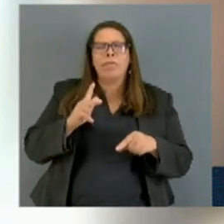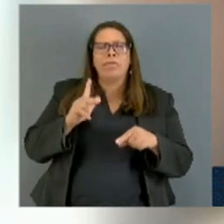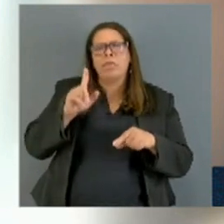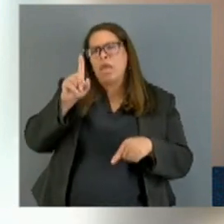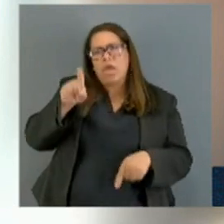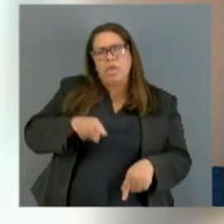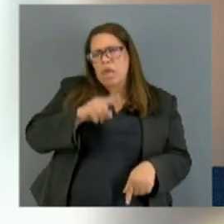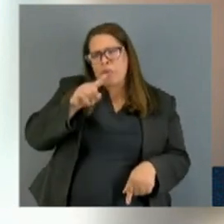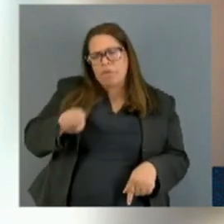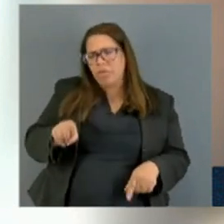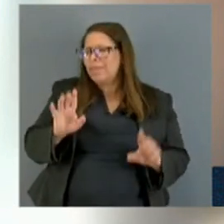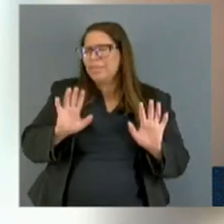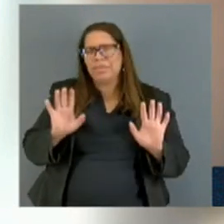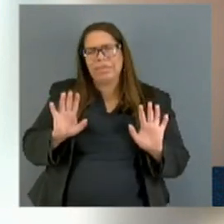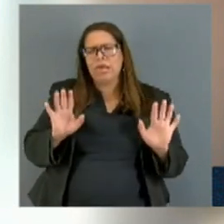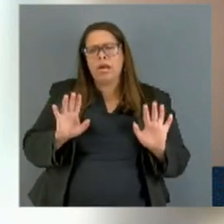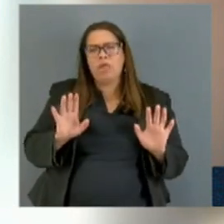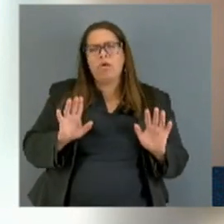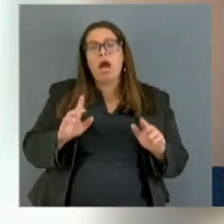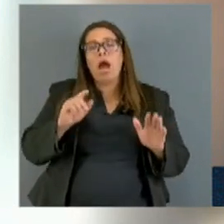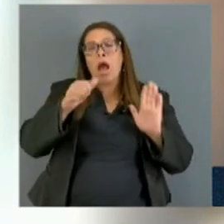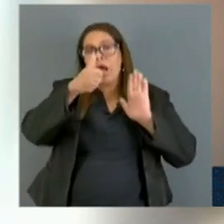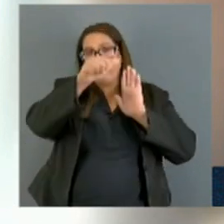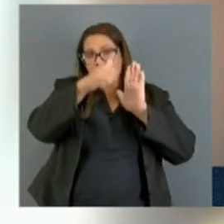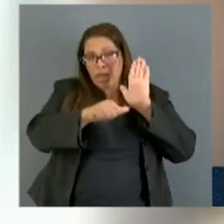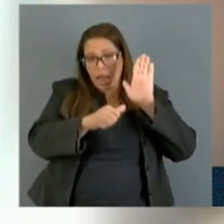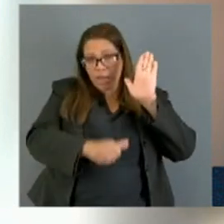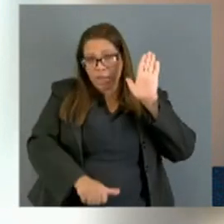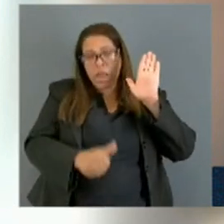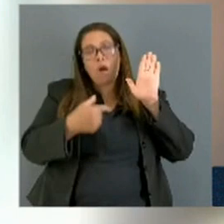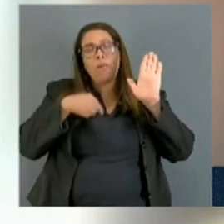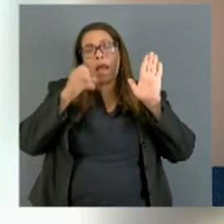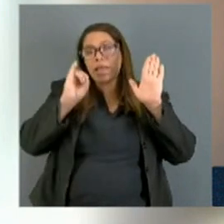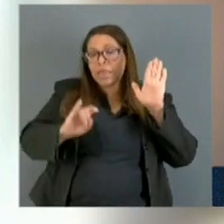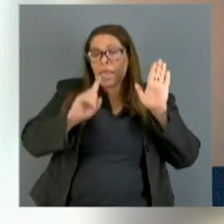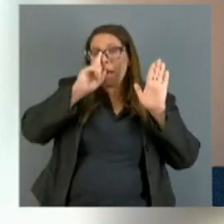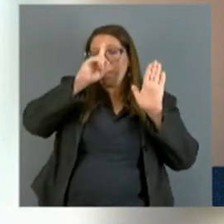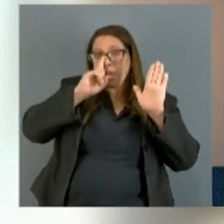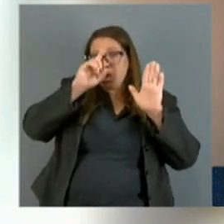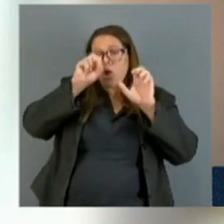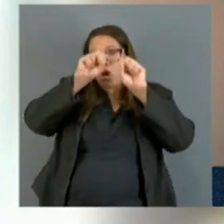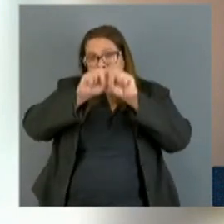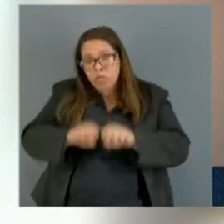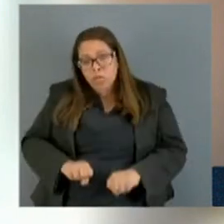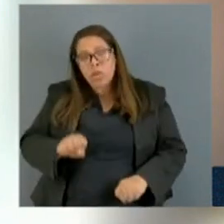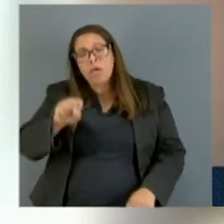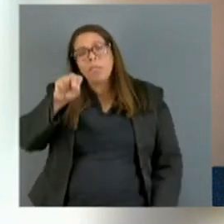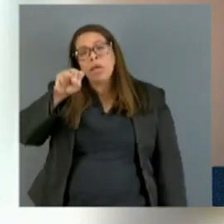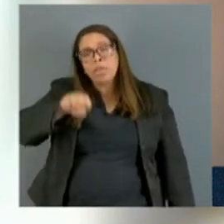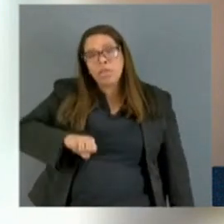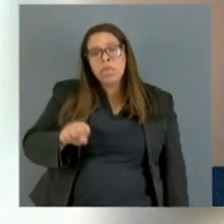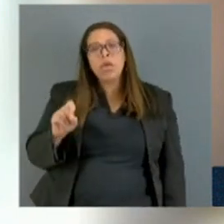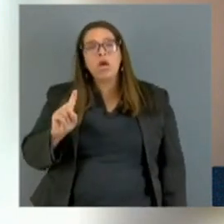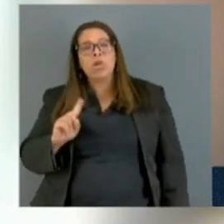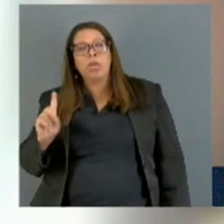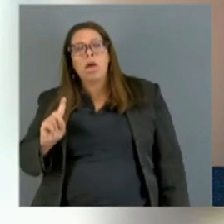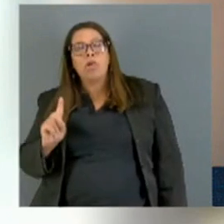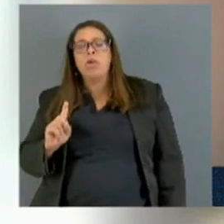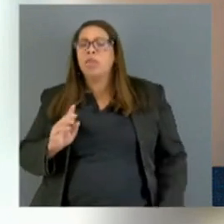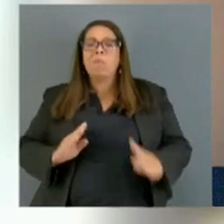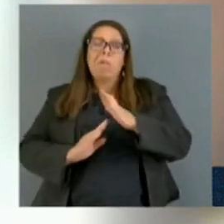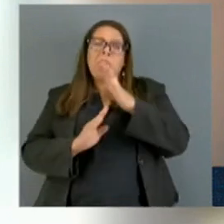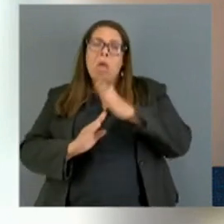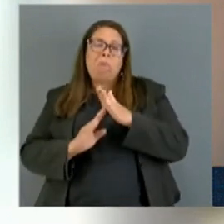sustenta. A avaliação preliminar é apenas uma medida de avaliação do grau de risco de um sistema, não impede por si só qualquer desenvolvimento ou utilização de